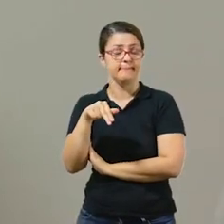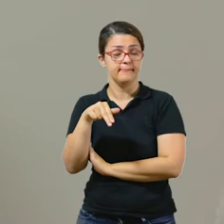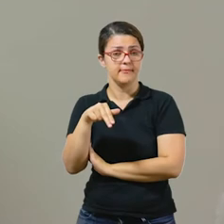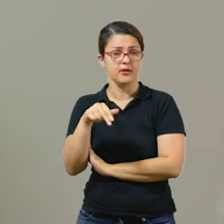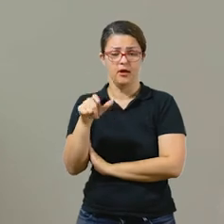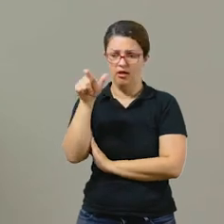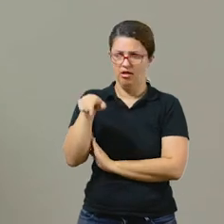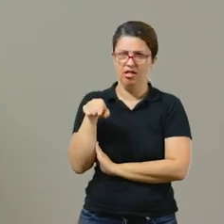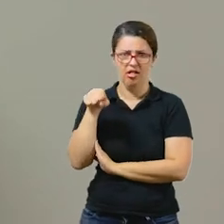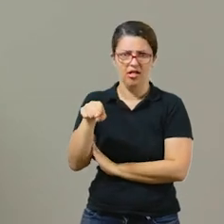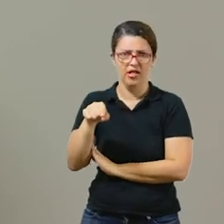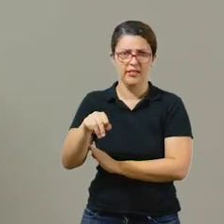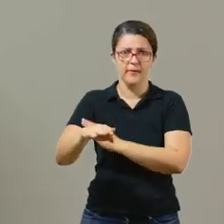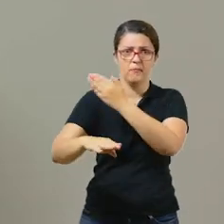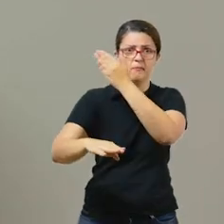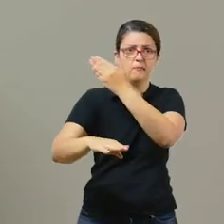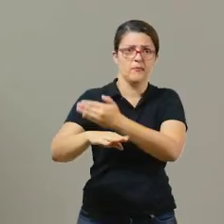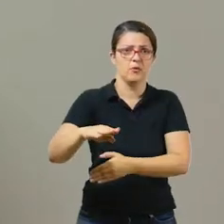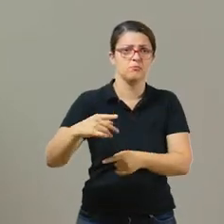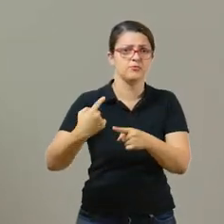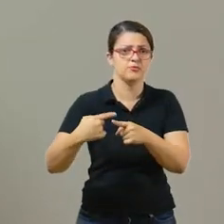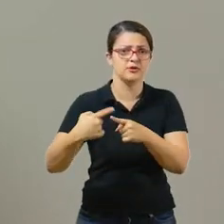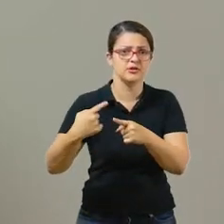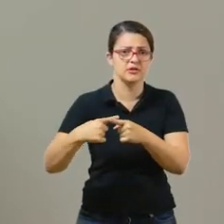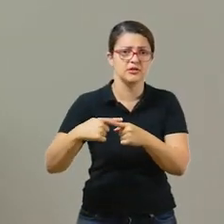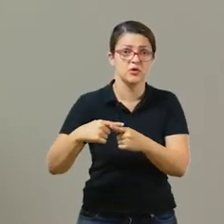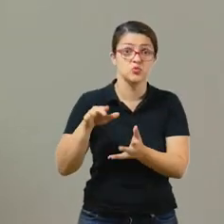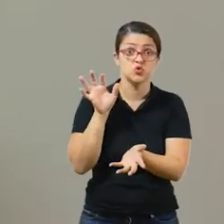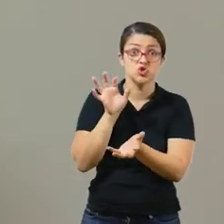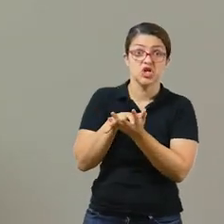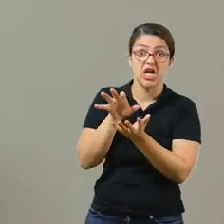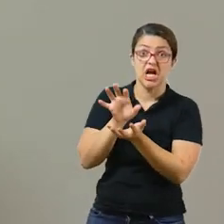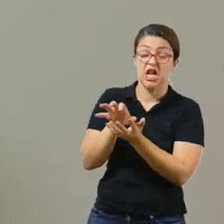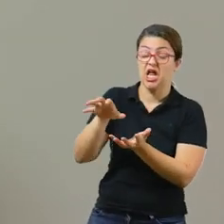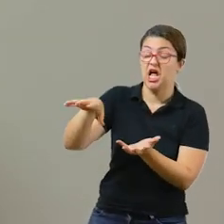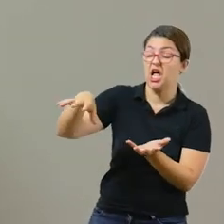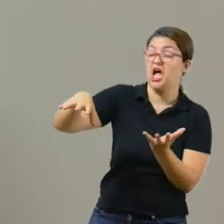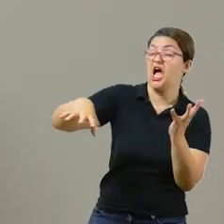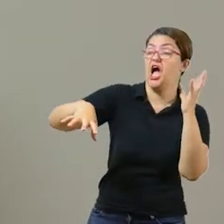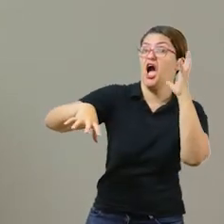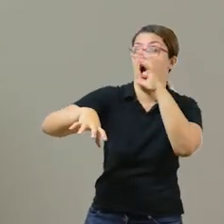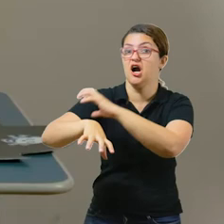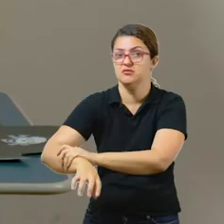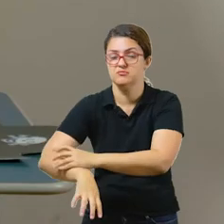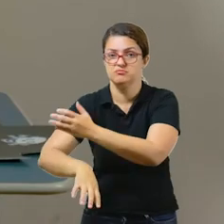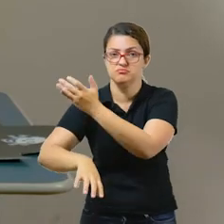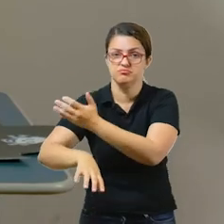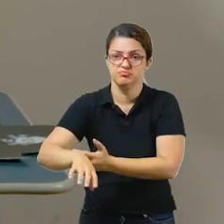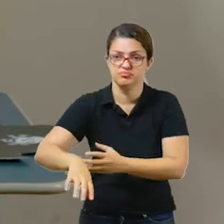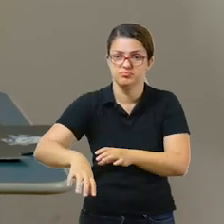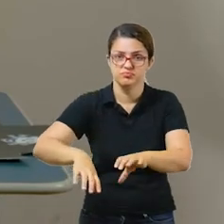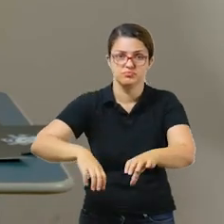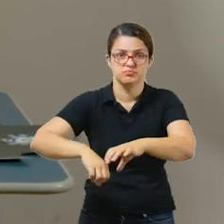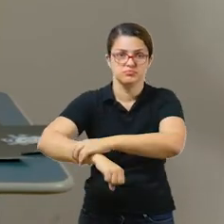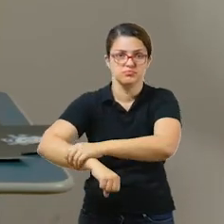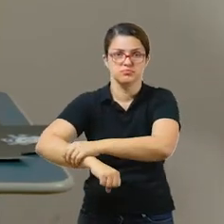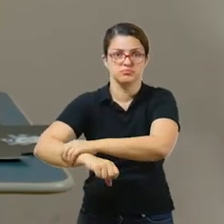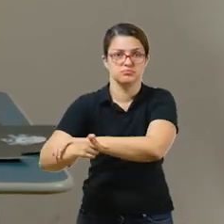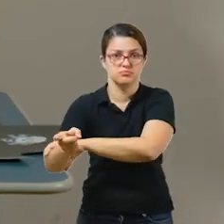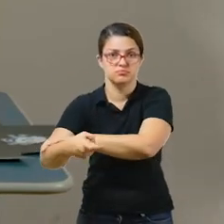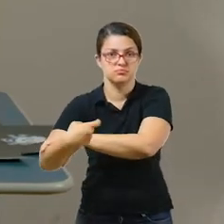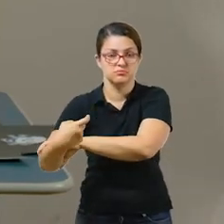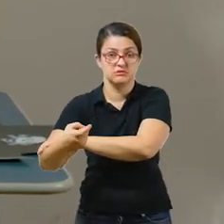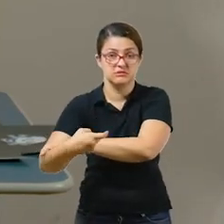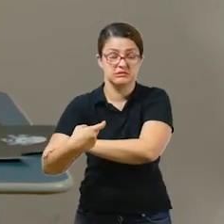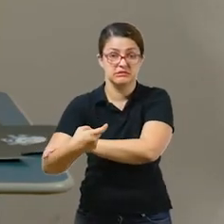foi devorada por um crocodilo. Na mão ele tinha um relógio. E todas as vezes que o capitão ouvia aquele tic-tac